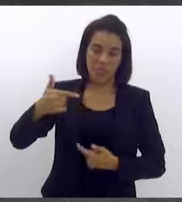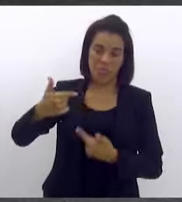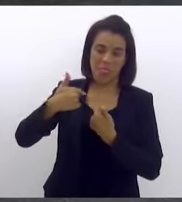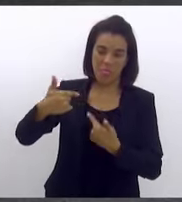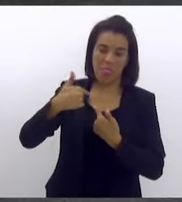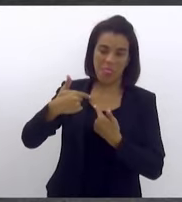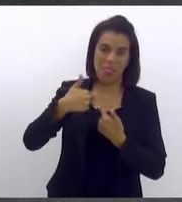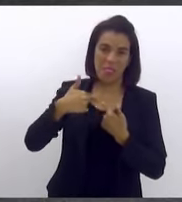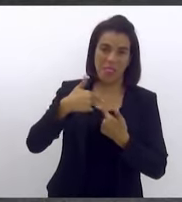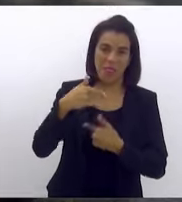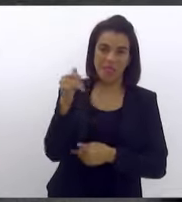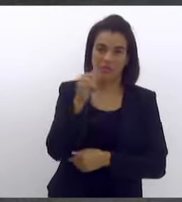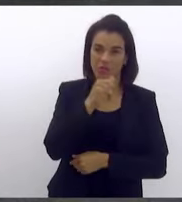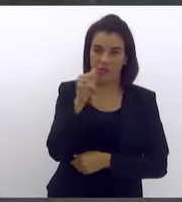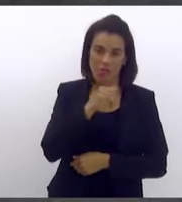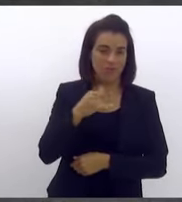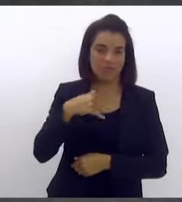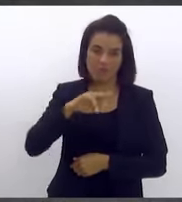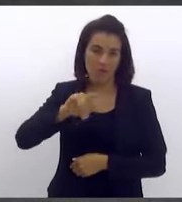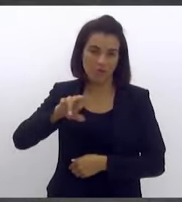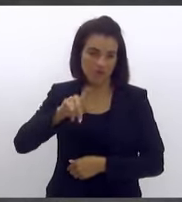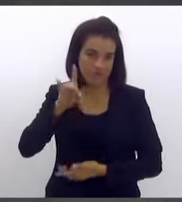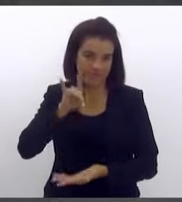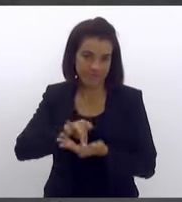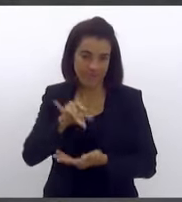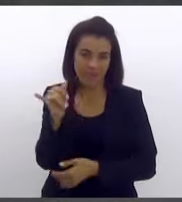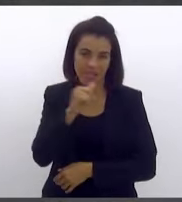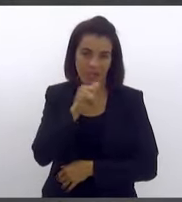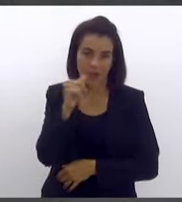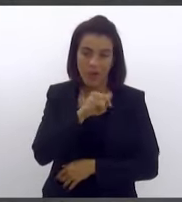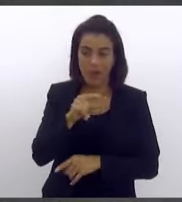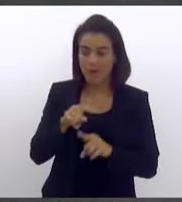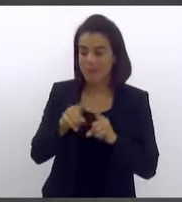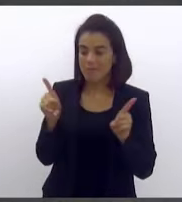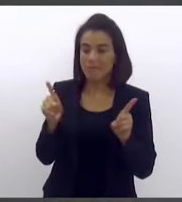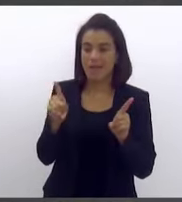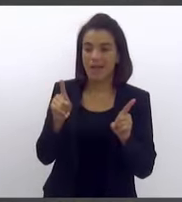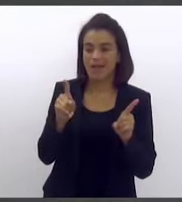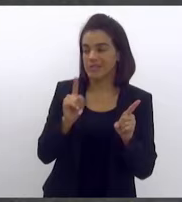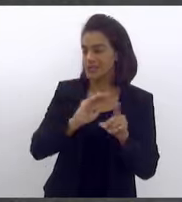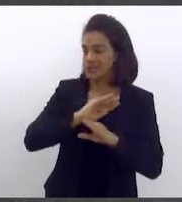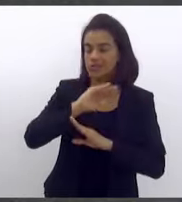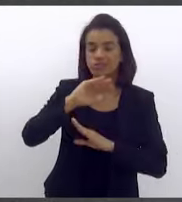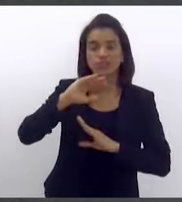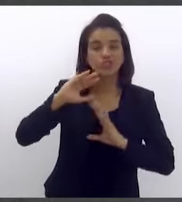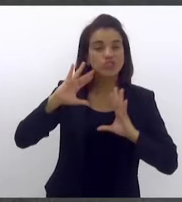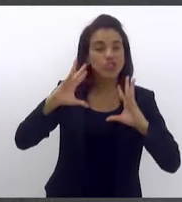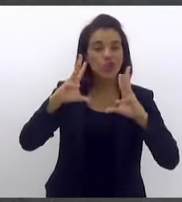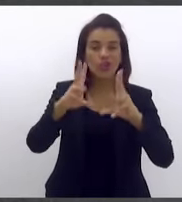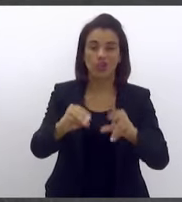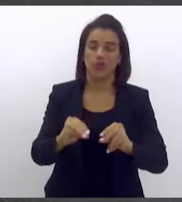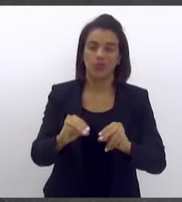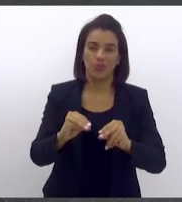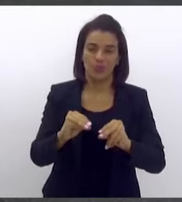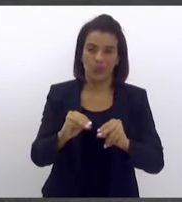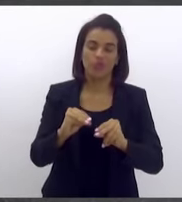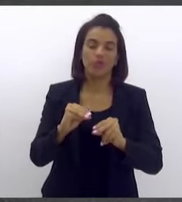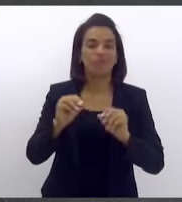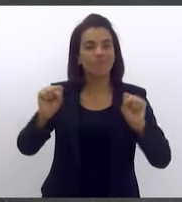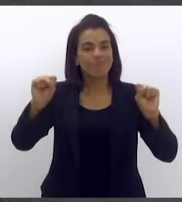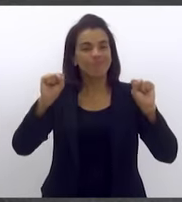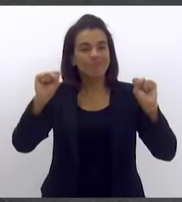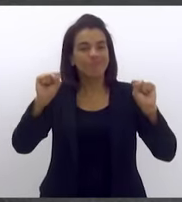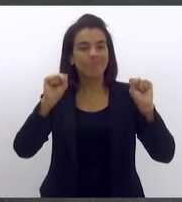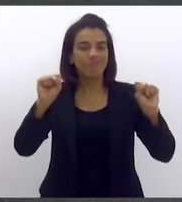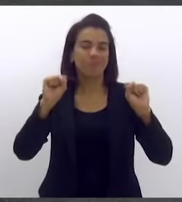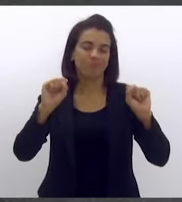verdade, posso até não ser tricolor e não sou tricolor, mas que todo mundo que é brasileiro estava torcendo para que o time ganhasse,